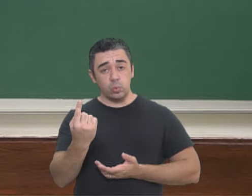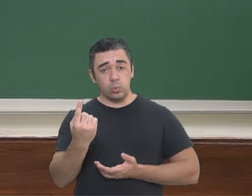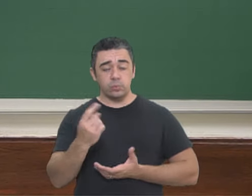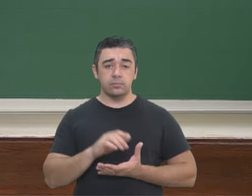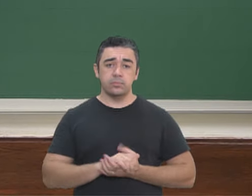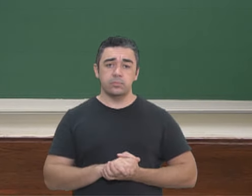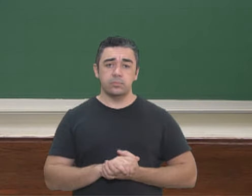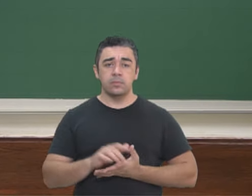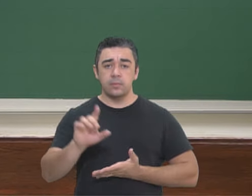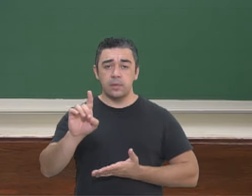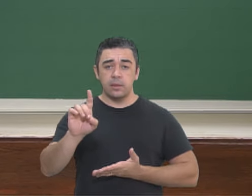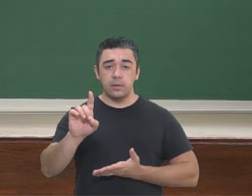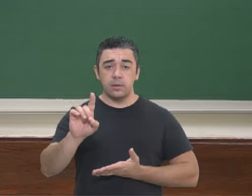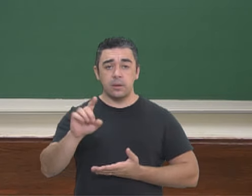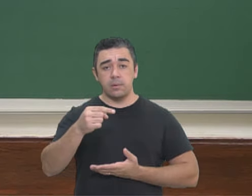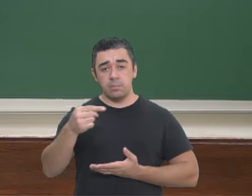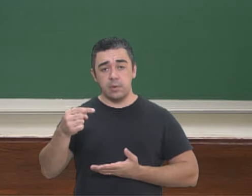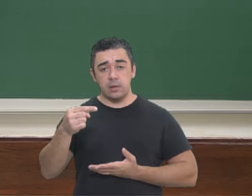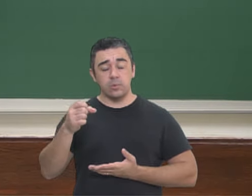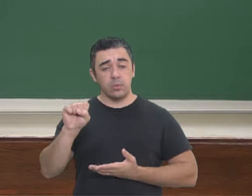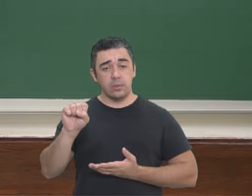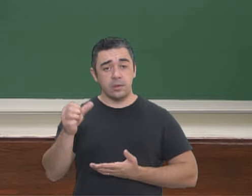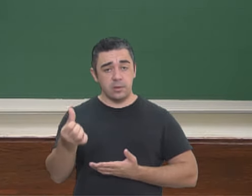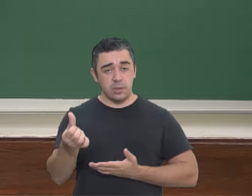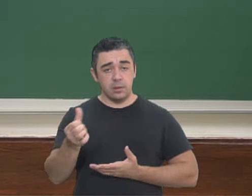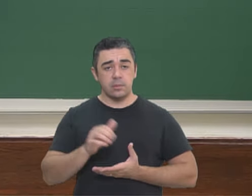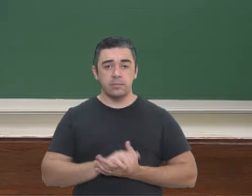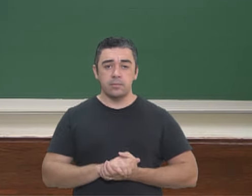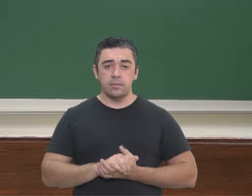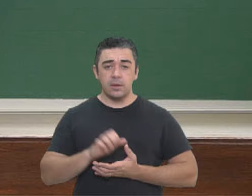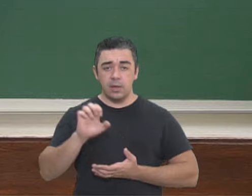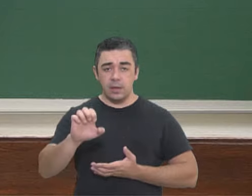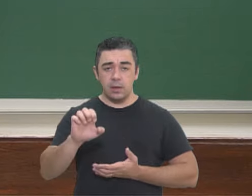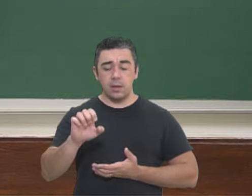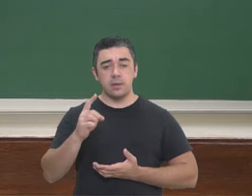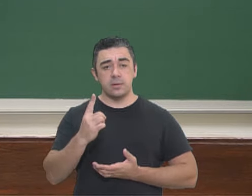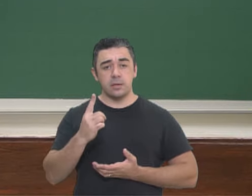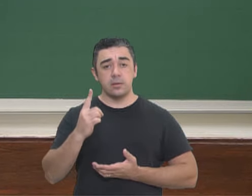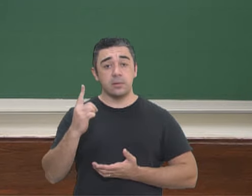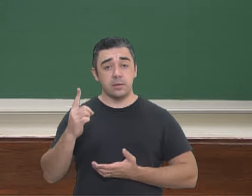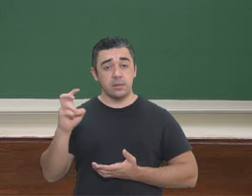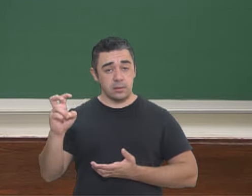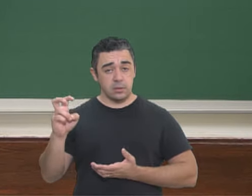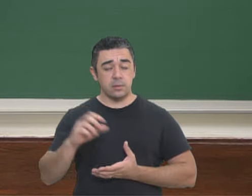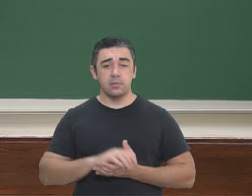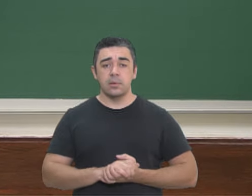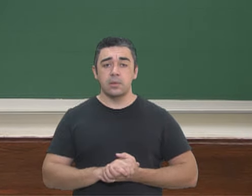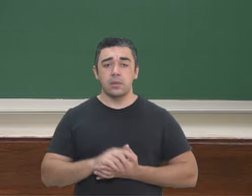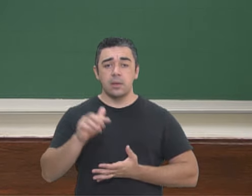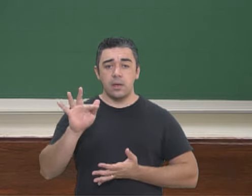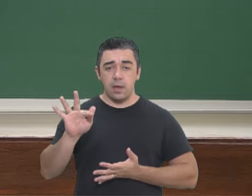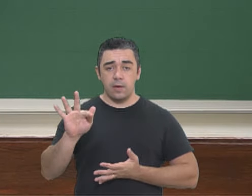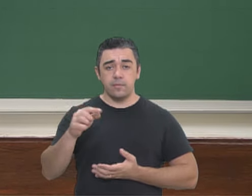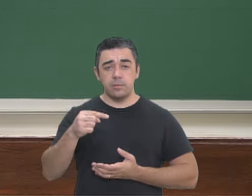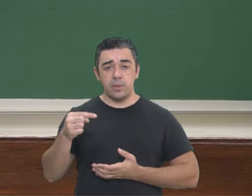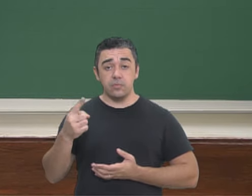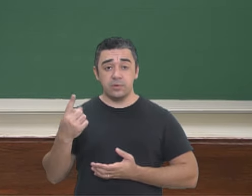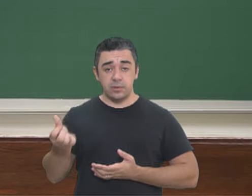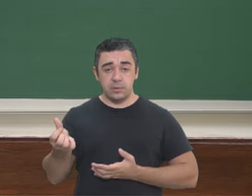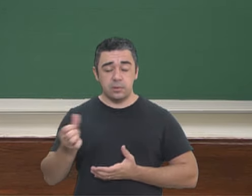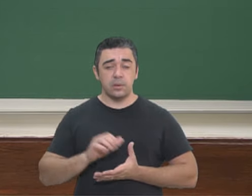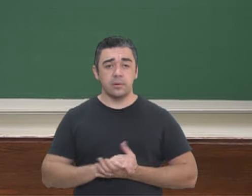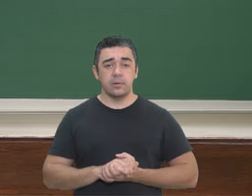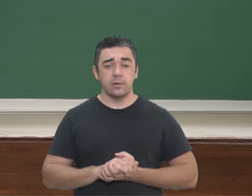vez, mais 4. Na quinta, menos 22. E na sexta, mais 7.